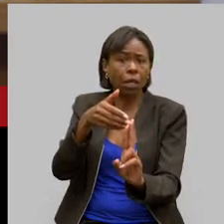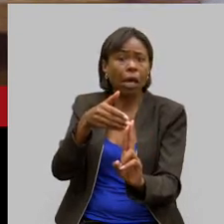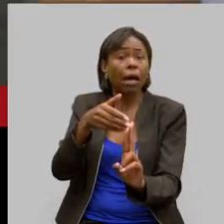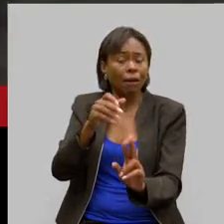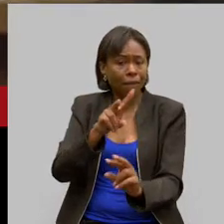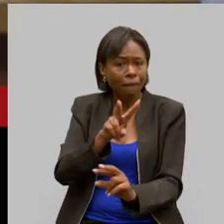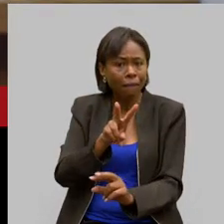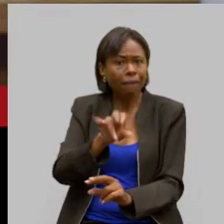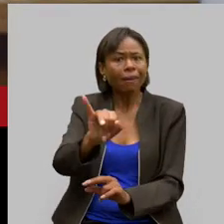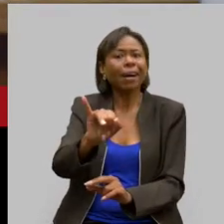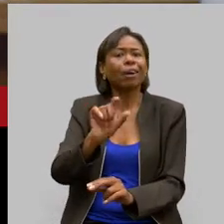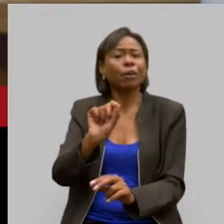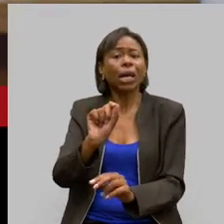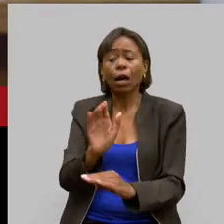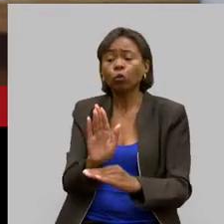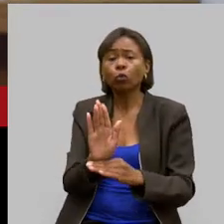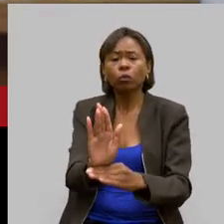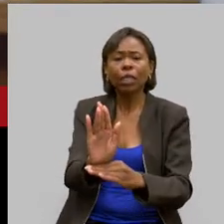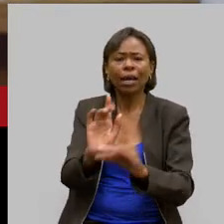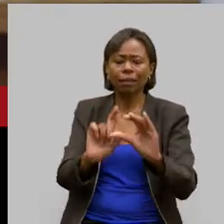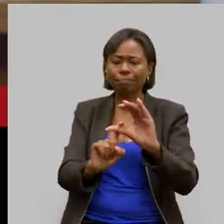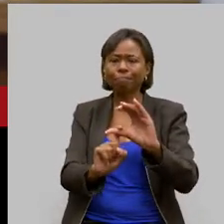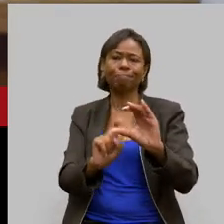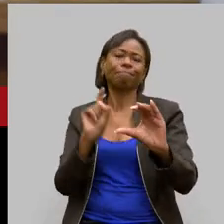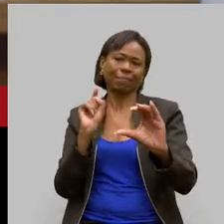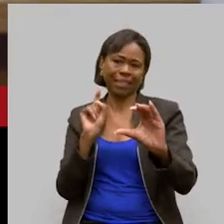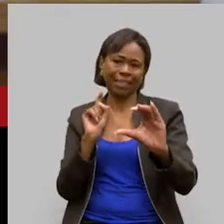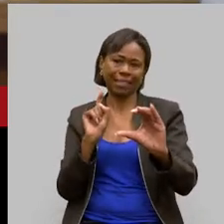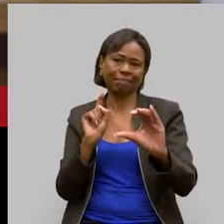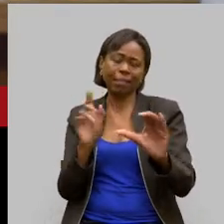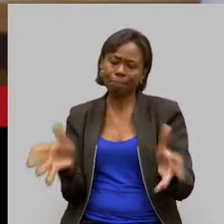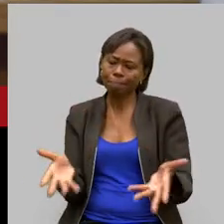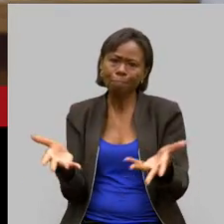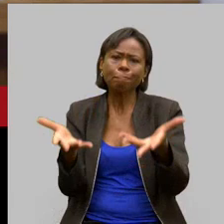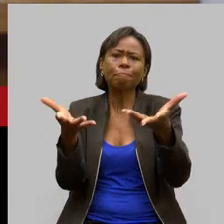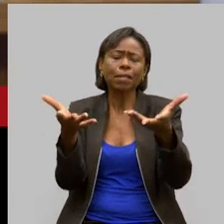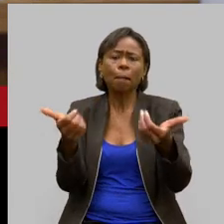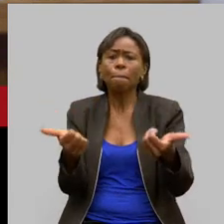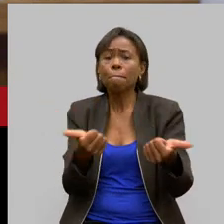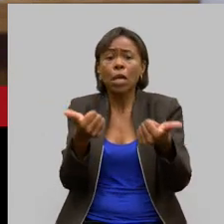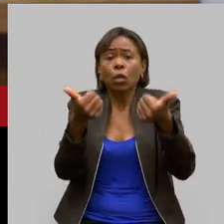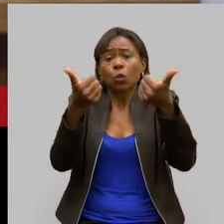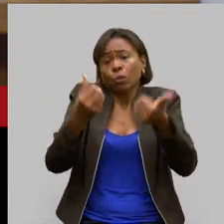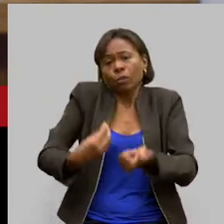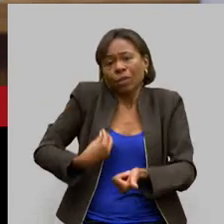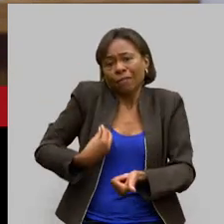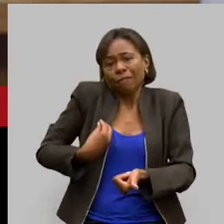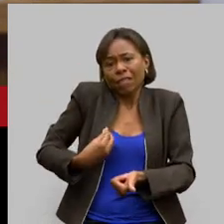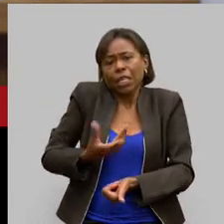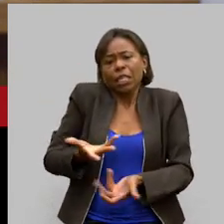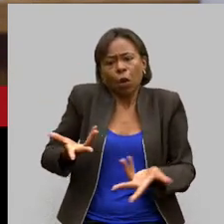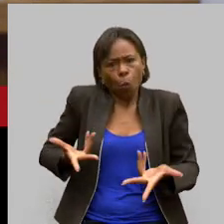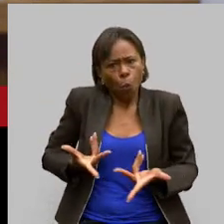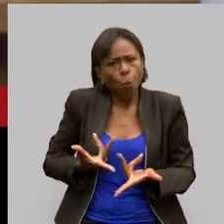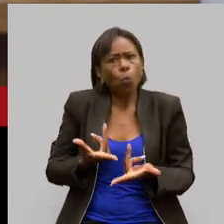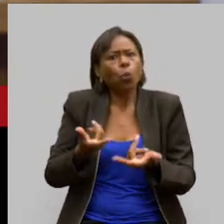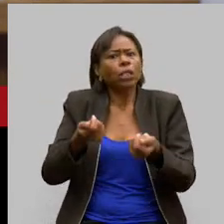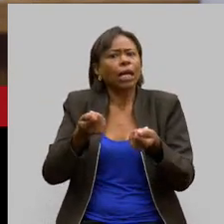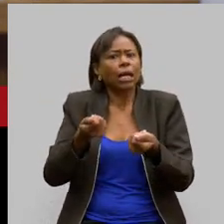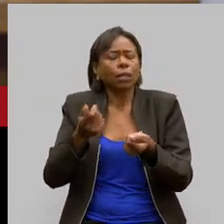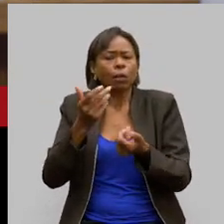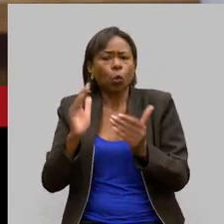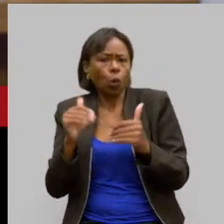trazer uma Independência e até também uma uma melhor qualidade de vida não só para as pessoas com autismo mas também para os